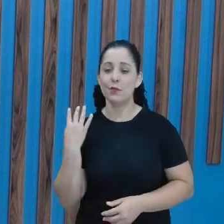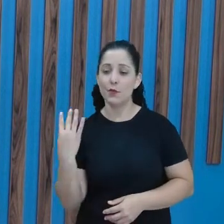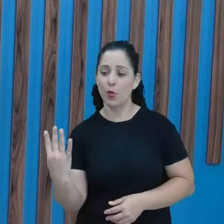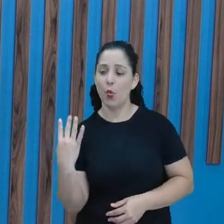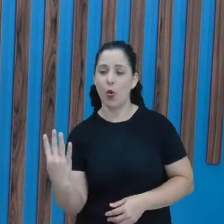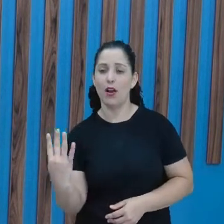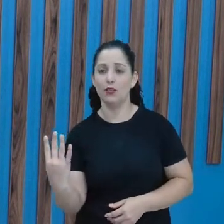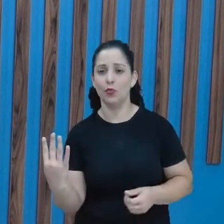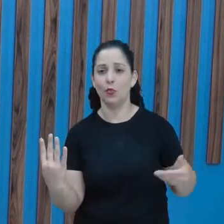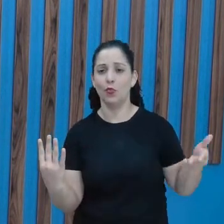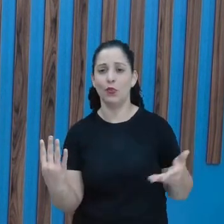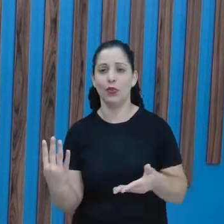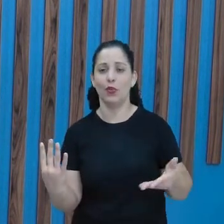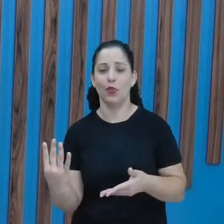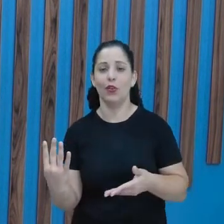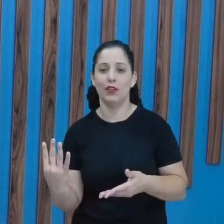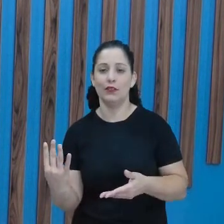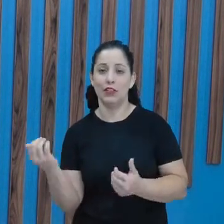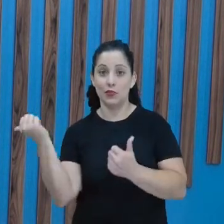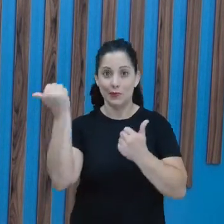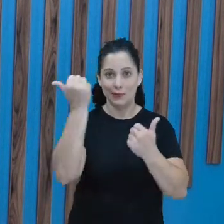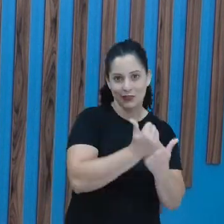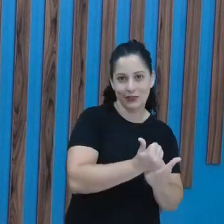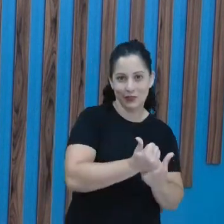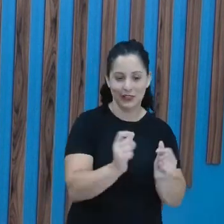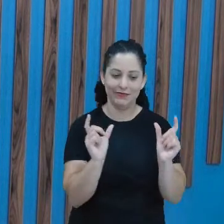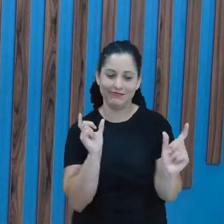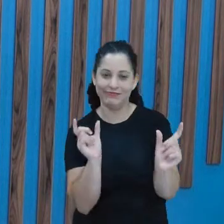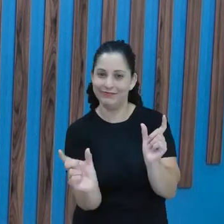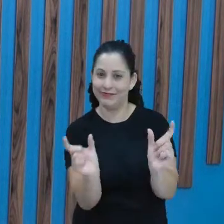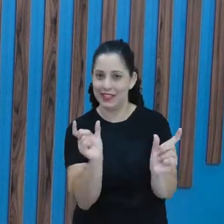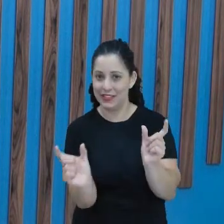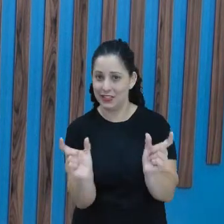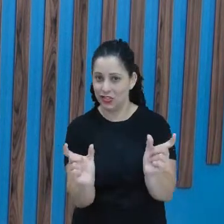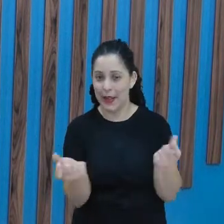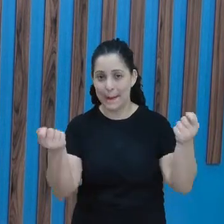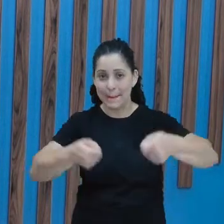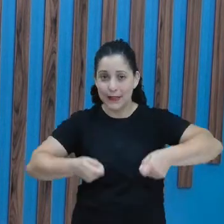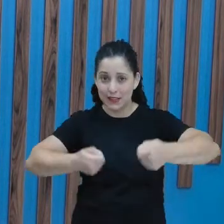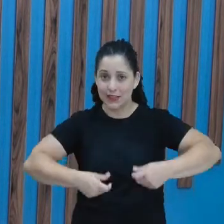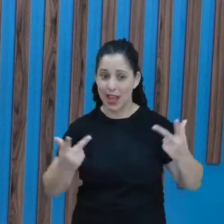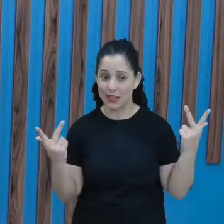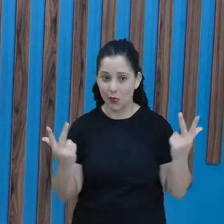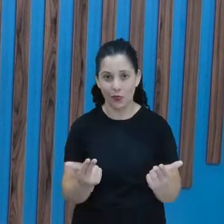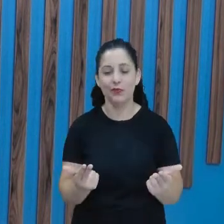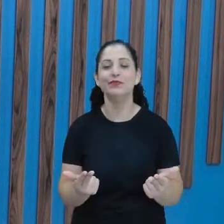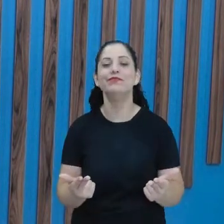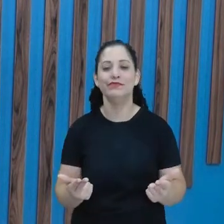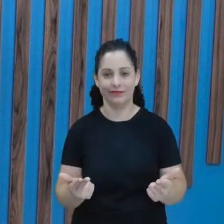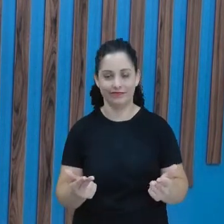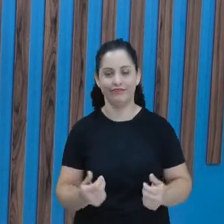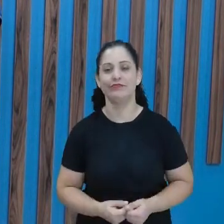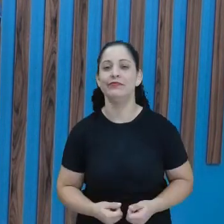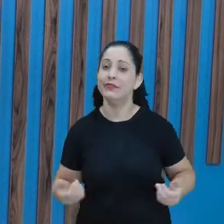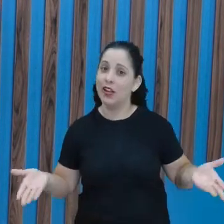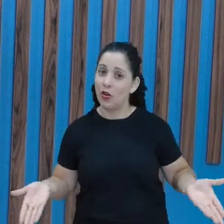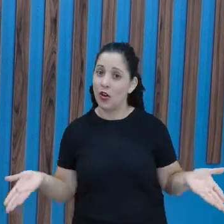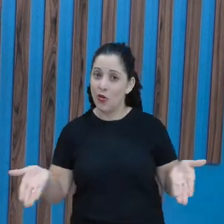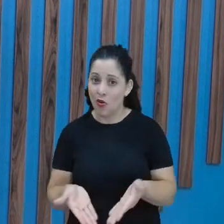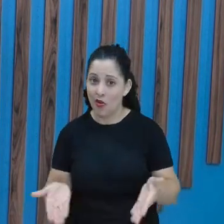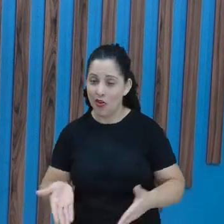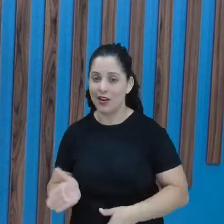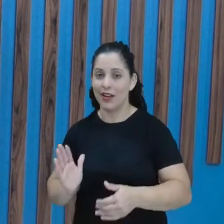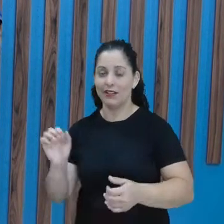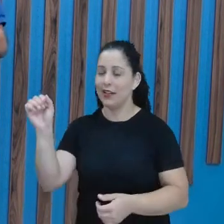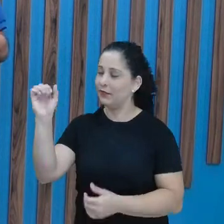agora vai ser um número no lugar desse e desse. Tá bom? Vai ter que ficar iguais os números no denominador. Para isso, tirei o